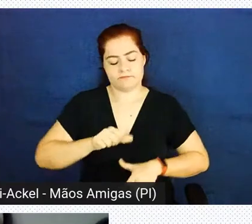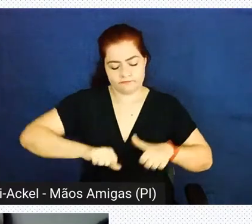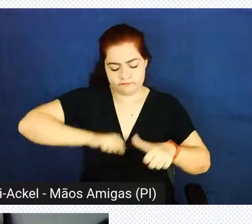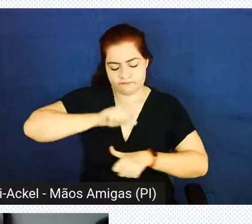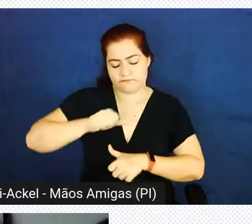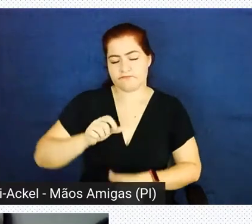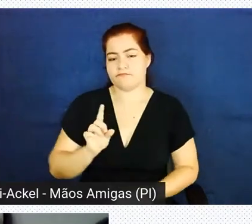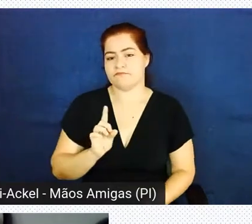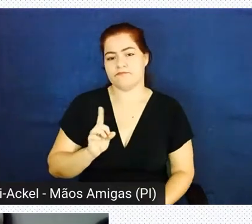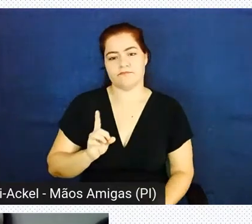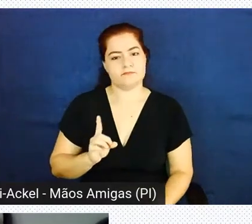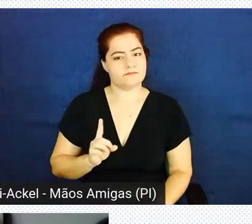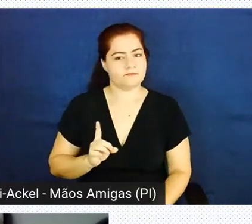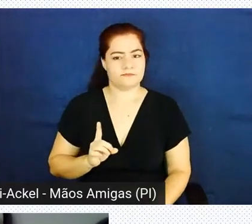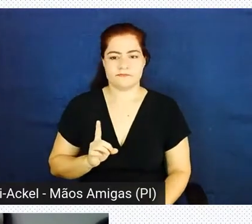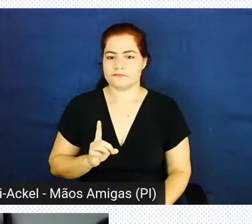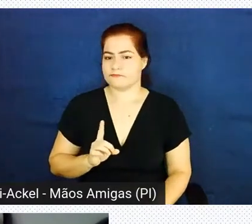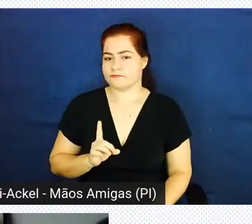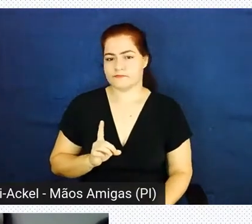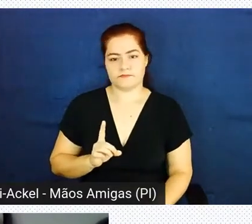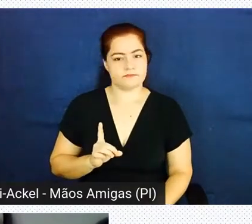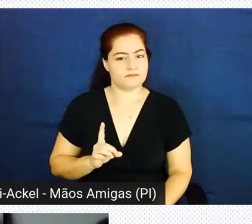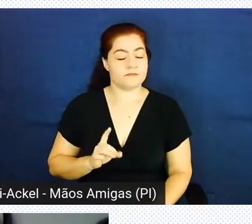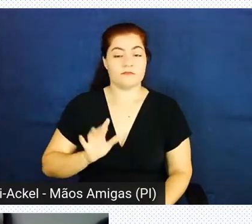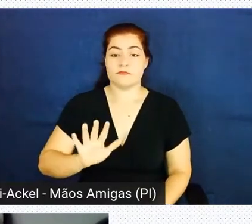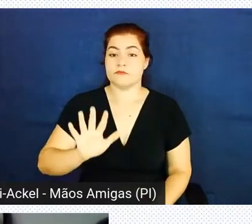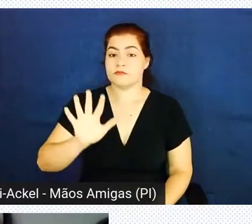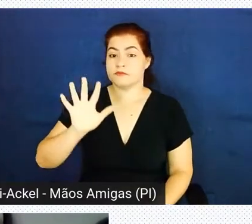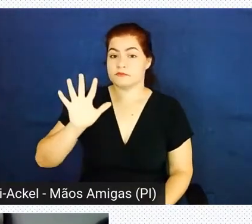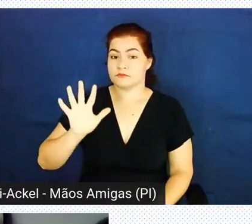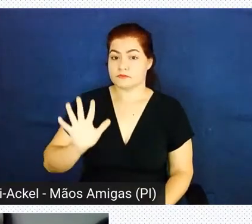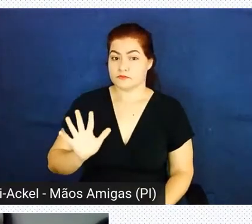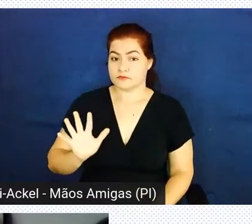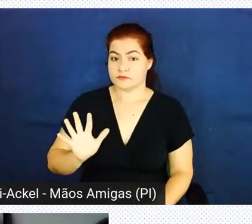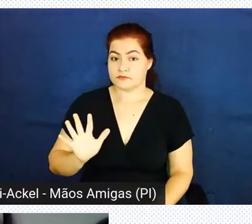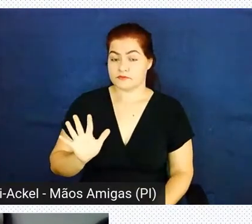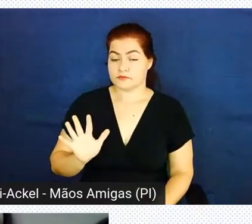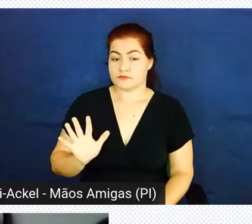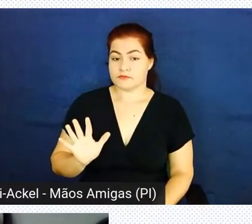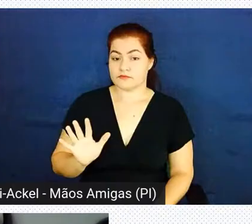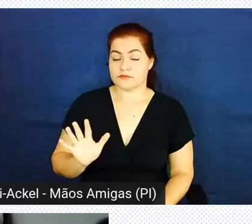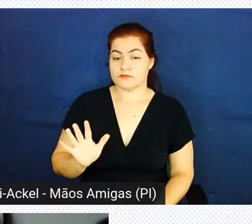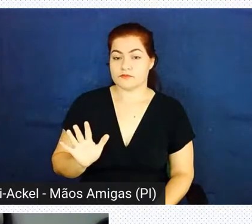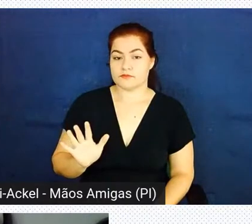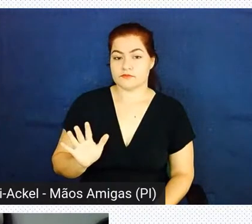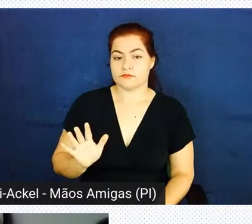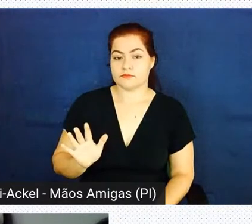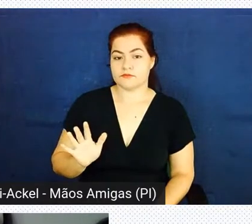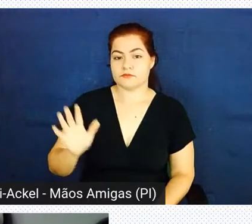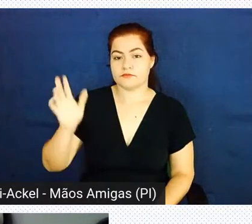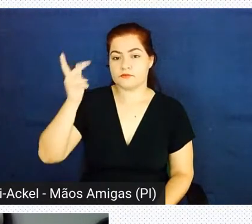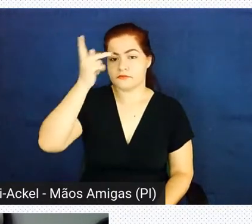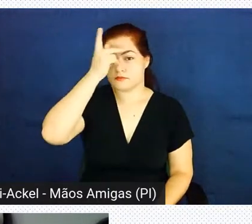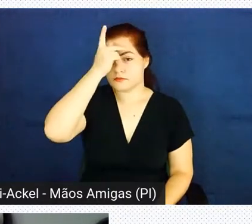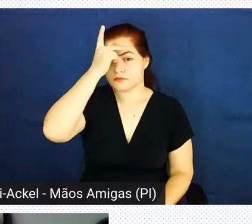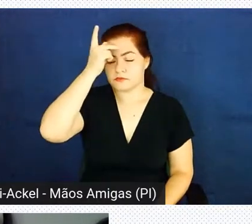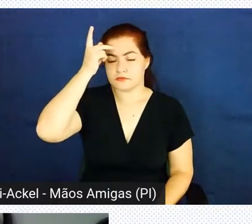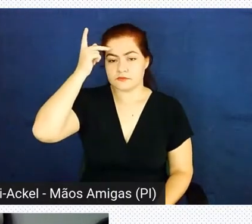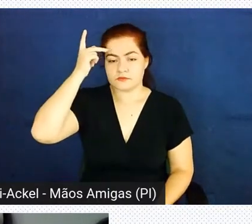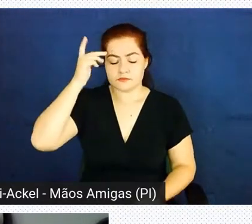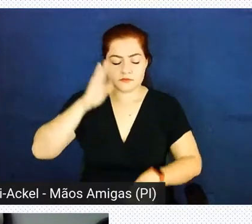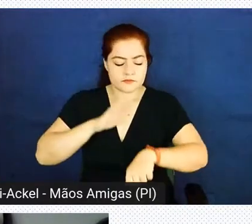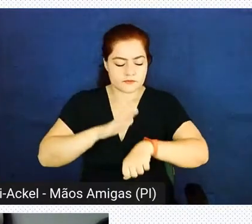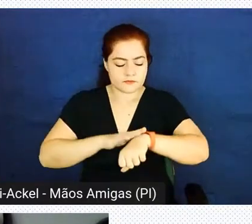renovar-lhes. E, contudo, somente os que ali naquele